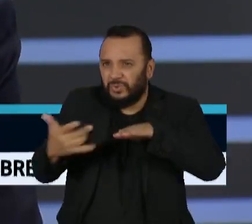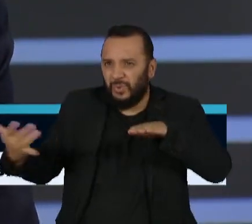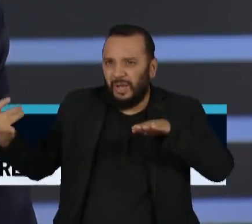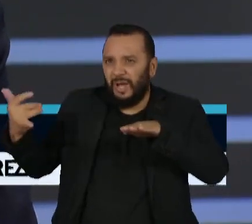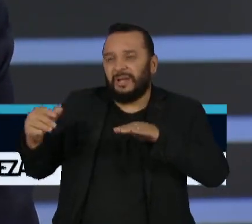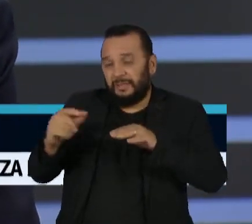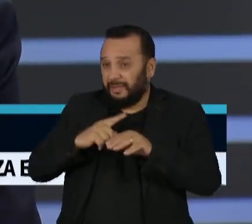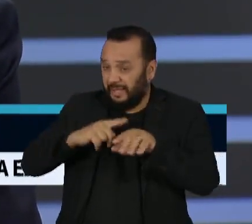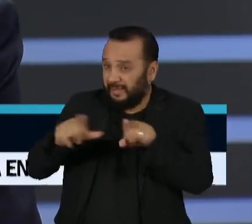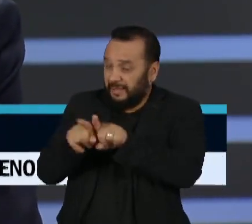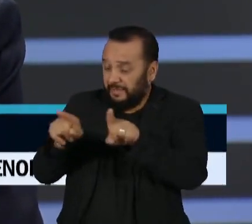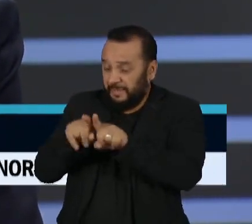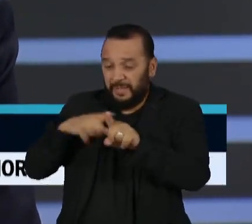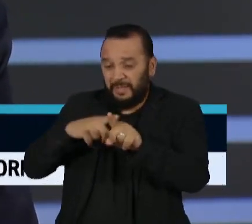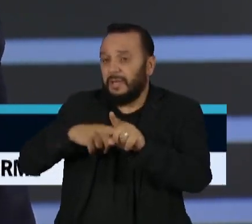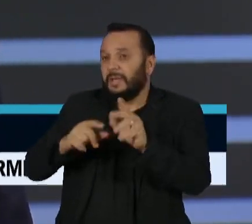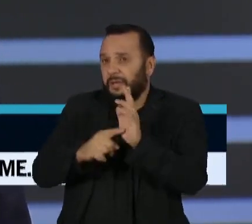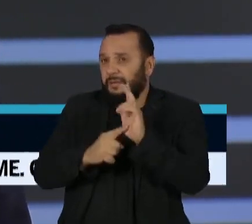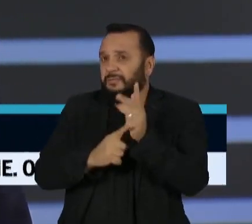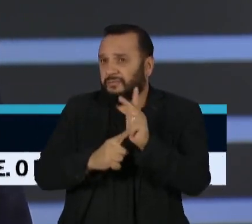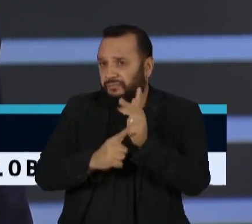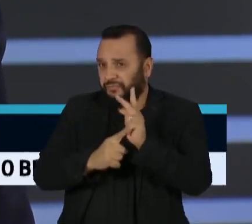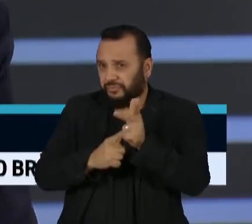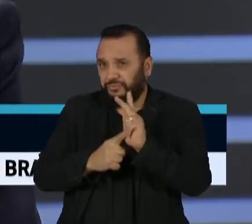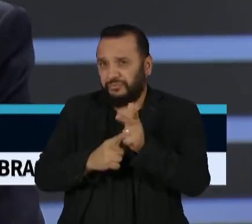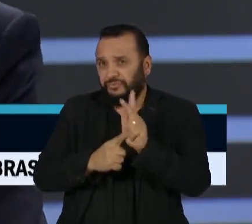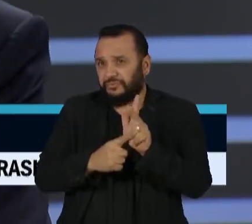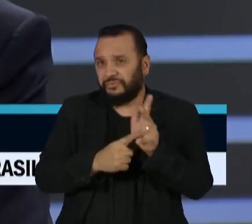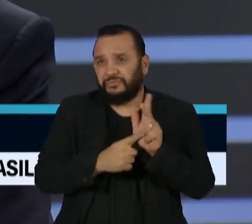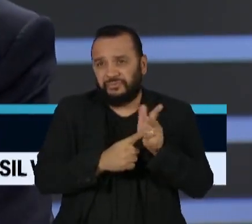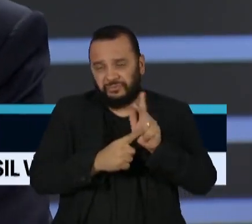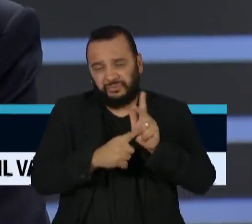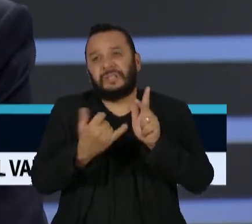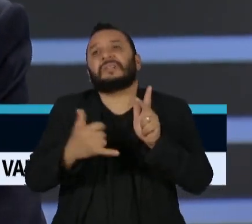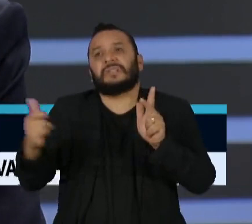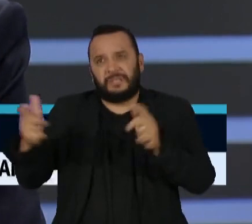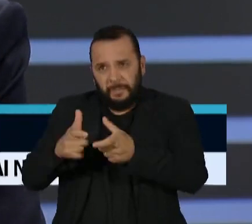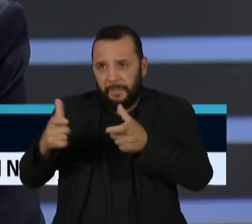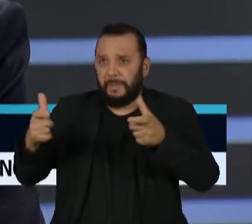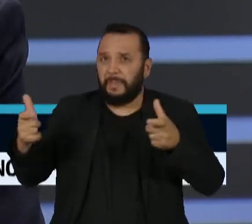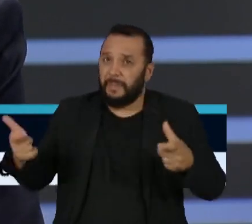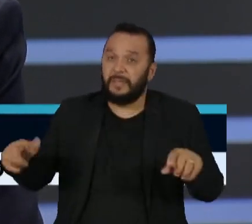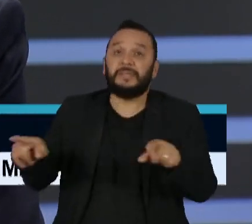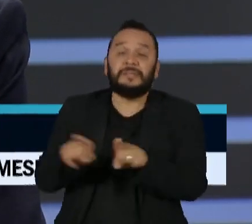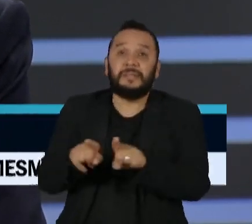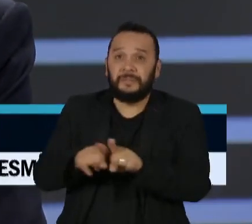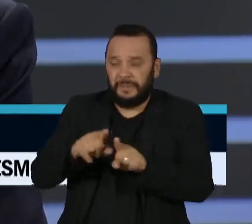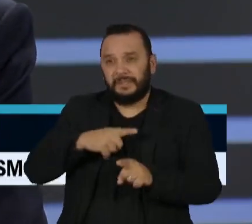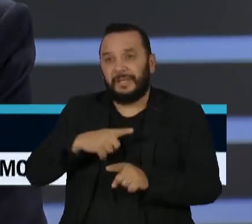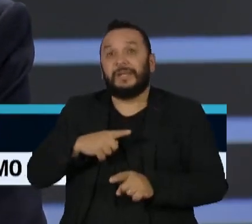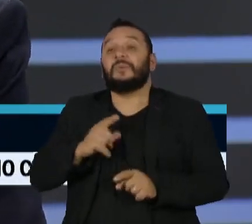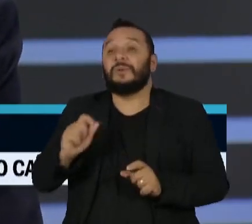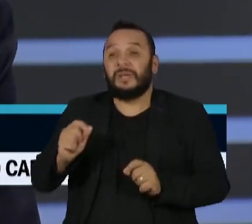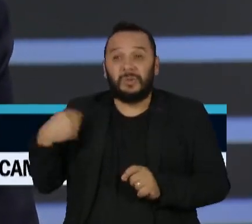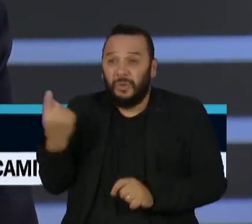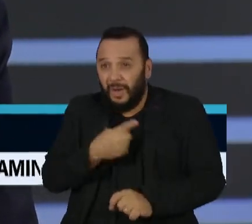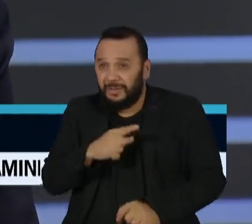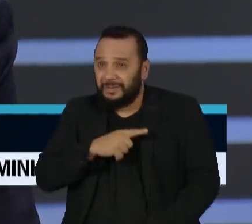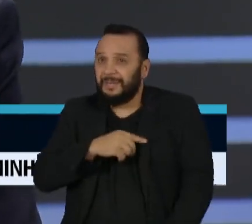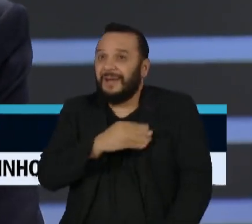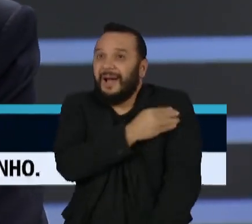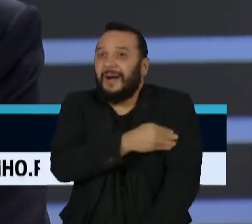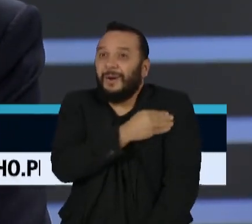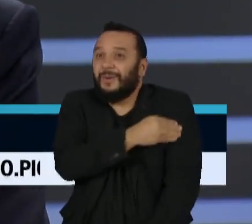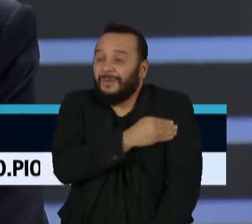eólica está crescendo alternativas energéticas aumentaram e nós temos o pro álcool nós temos combustível que não é